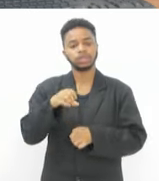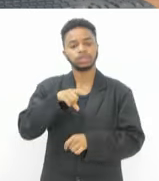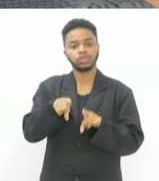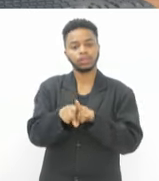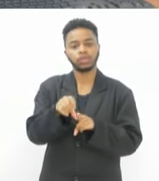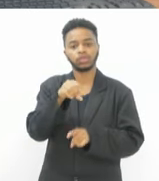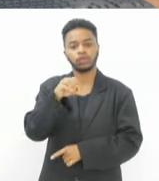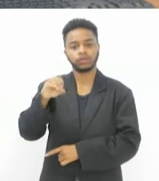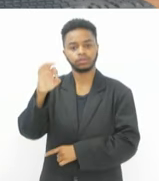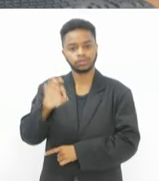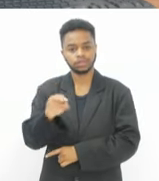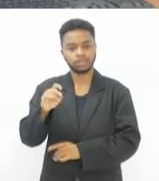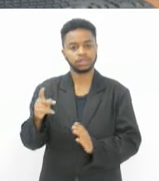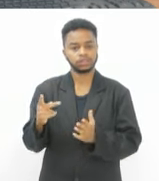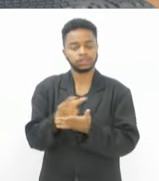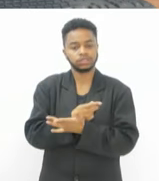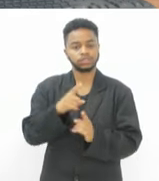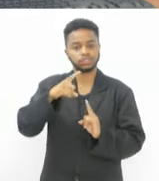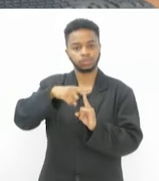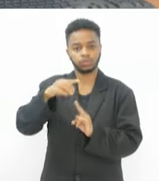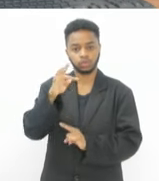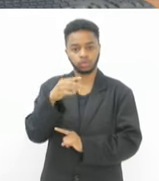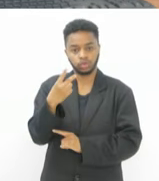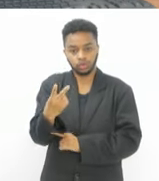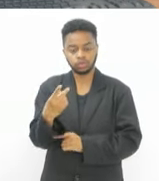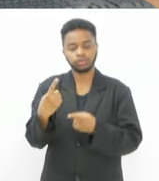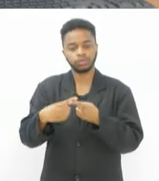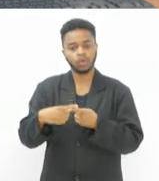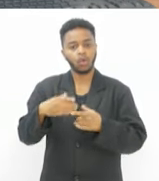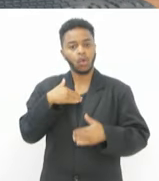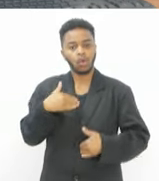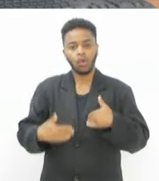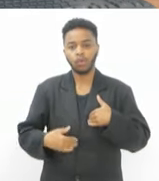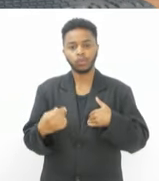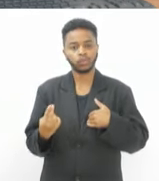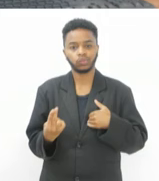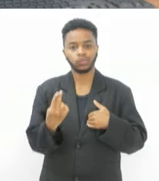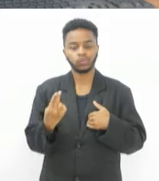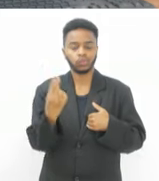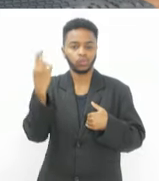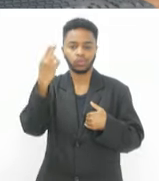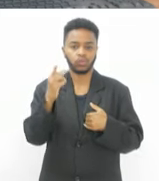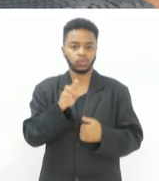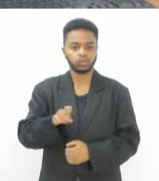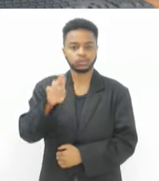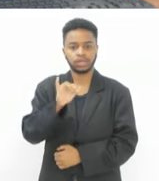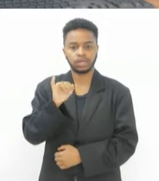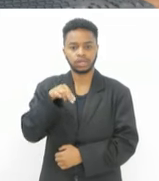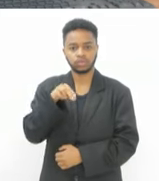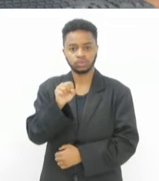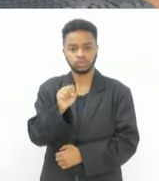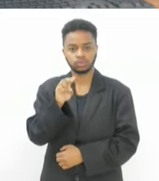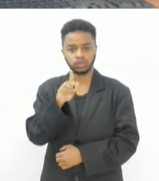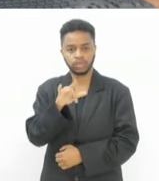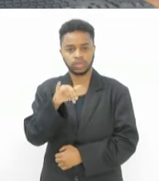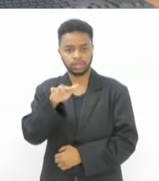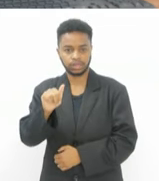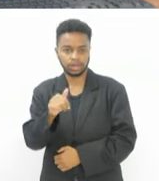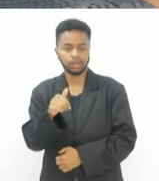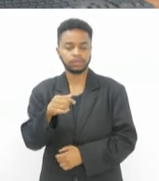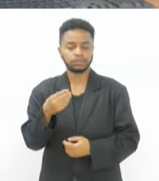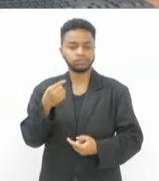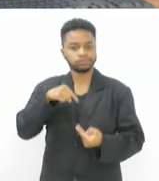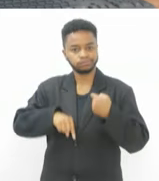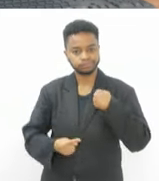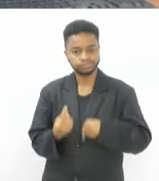que ocorre quando o organismo não consegue usar adequadamente a insulina que produz. Os principais fatores de risco são a obesidade,